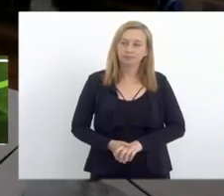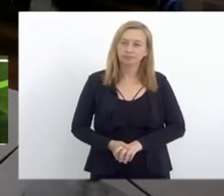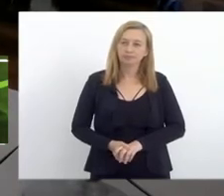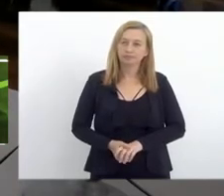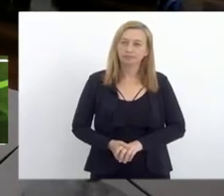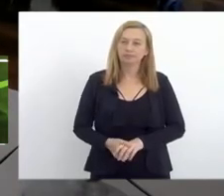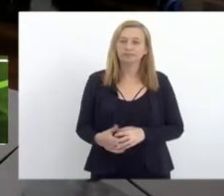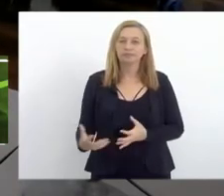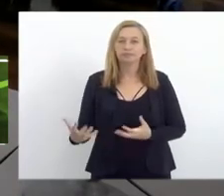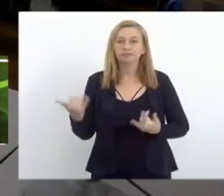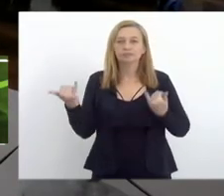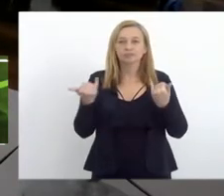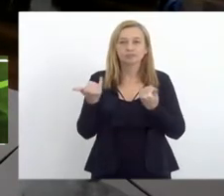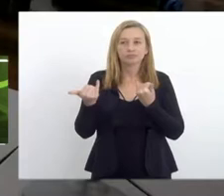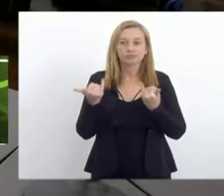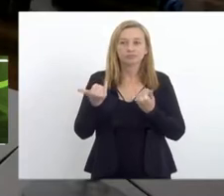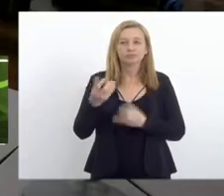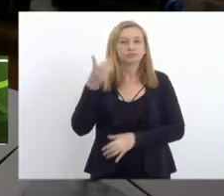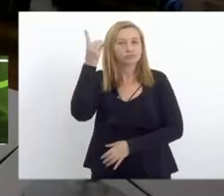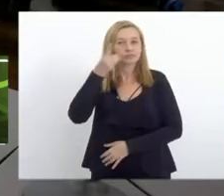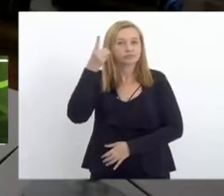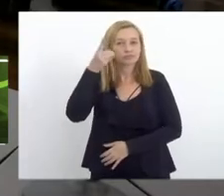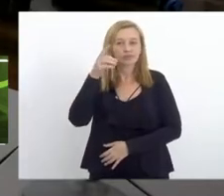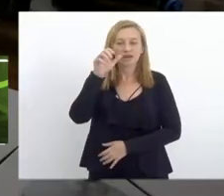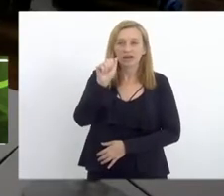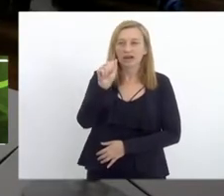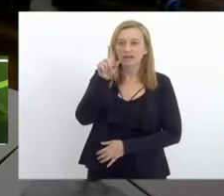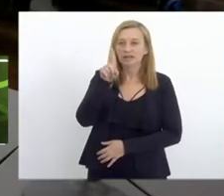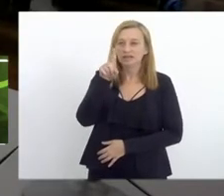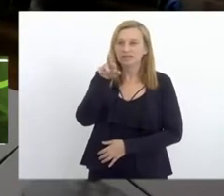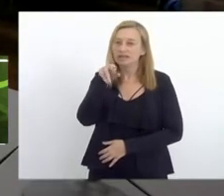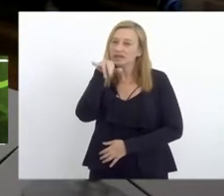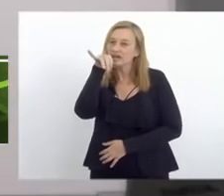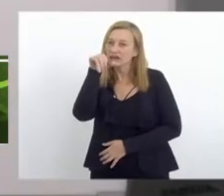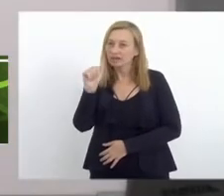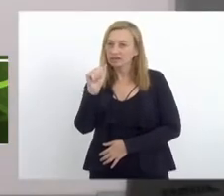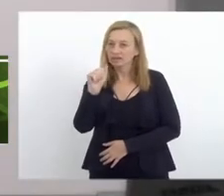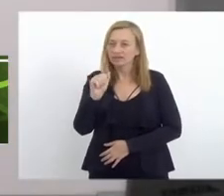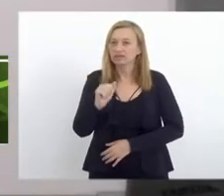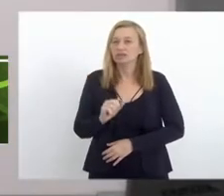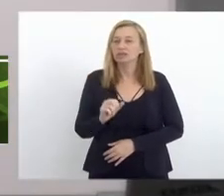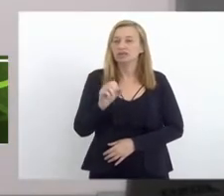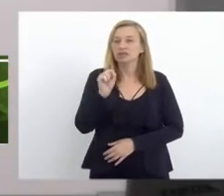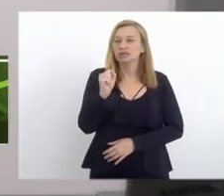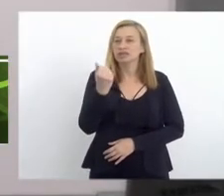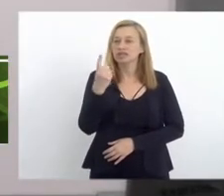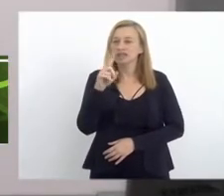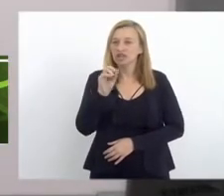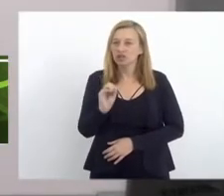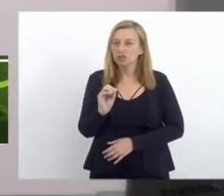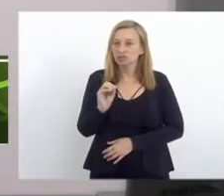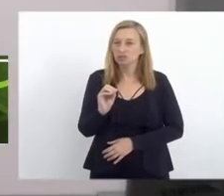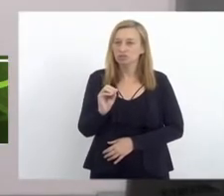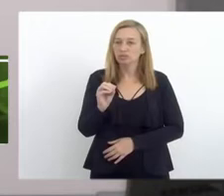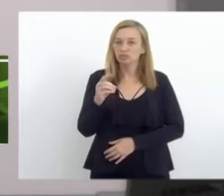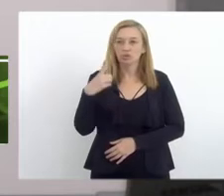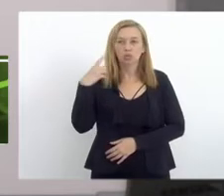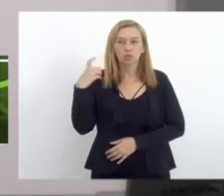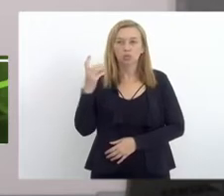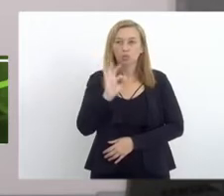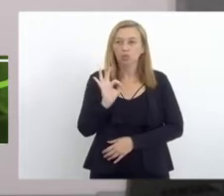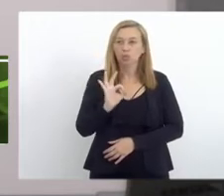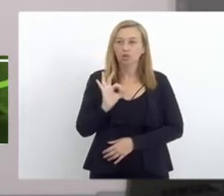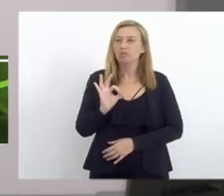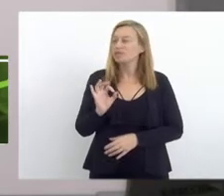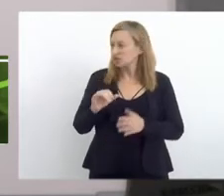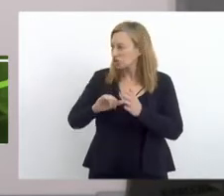Eu recebi a informação aqui da deputada Adriana Baltazar que o Sérgio Ricardo disse que está sem áudio, mas você tirou de todos,